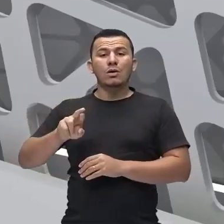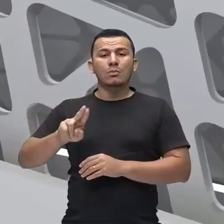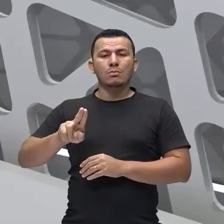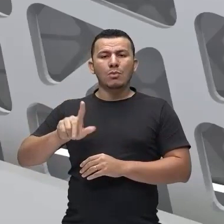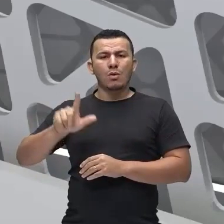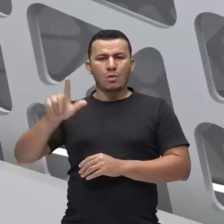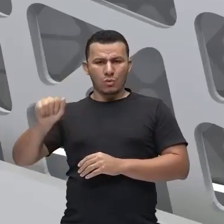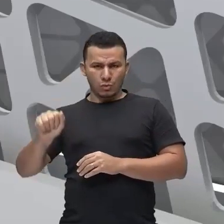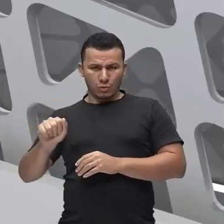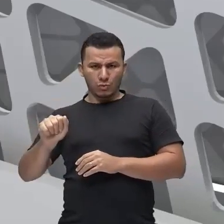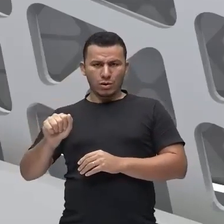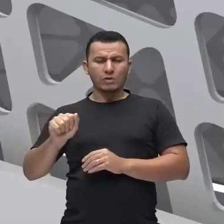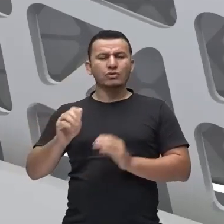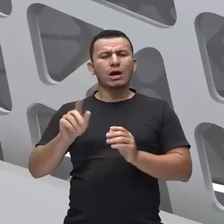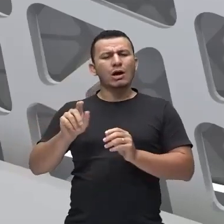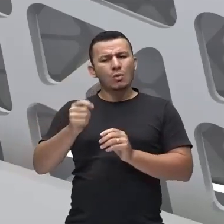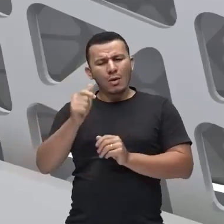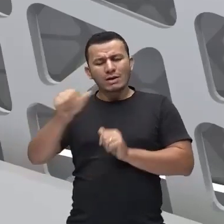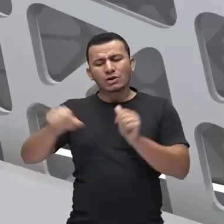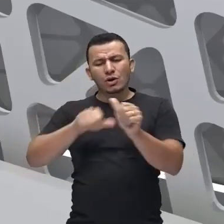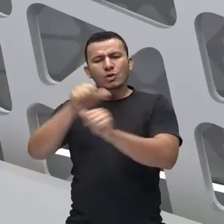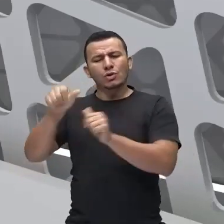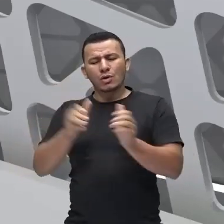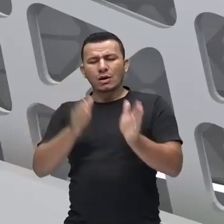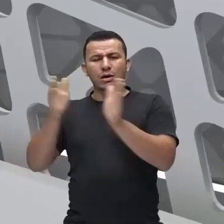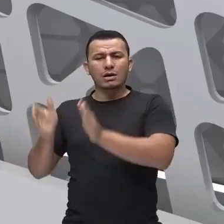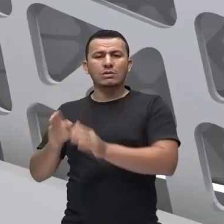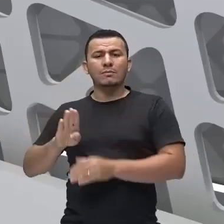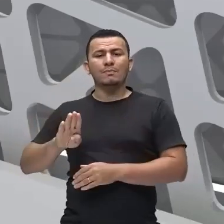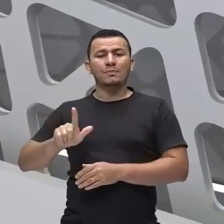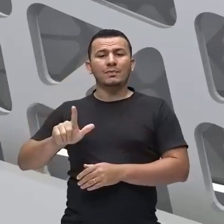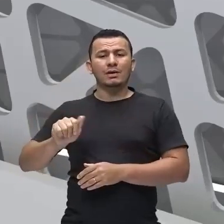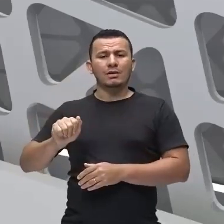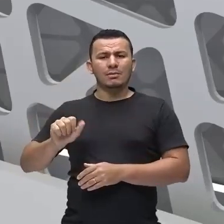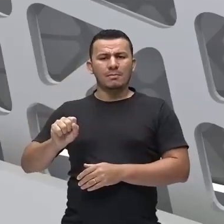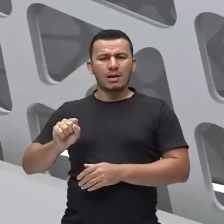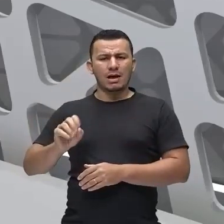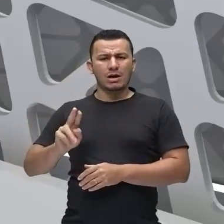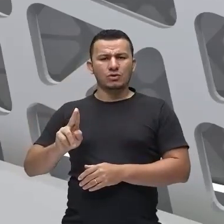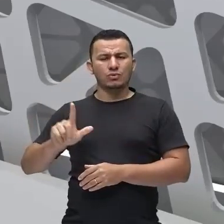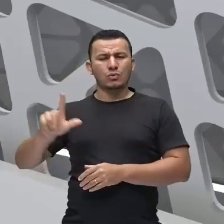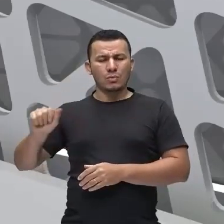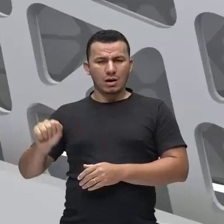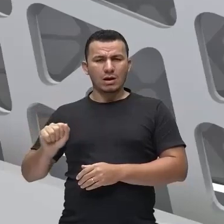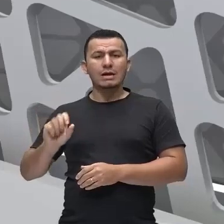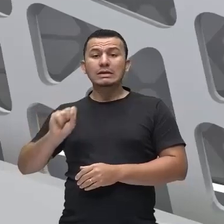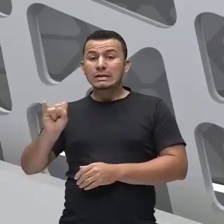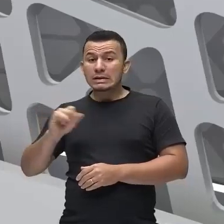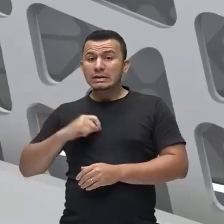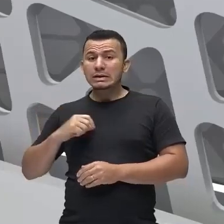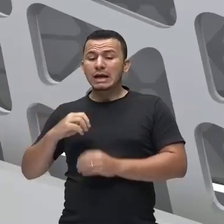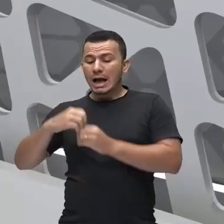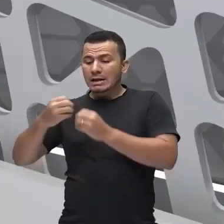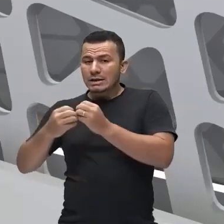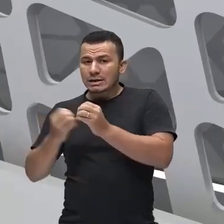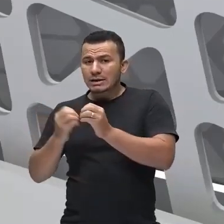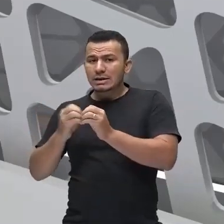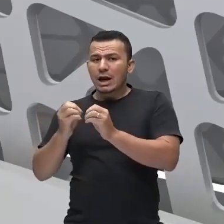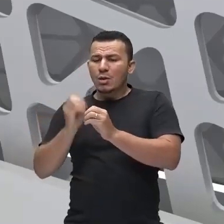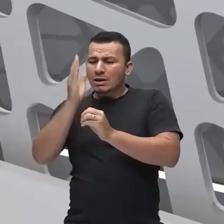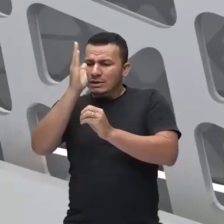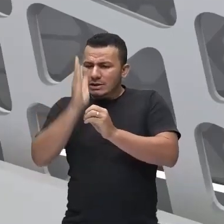para a fase de blástula, ocorrer a divisão exata dessa célula e formar 2